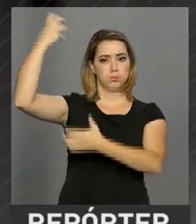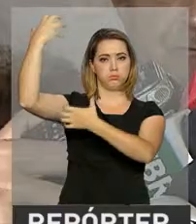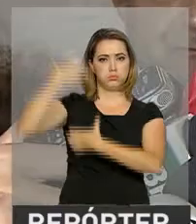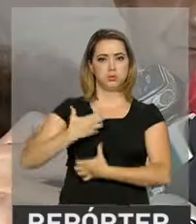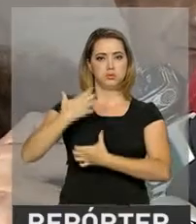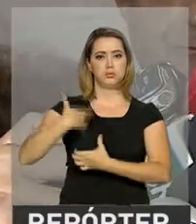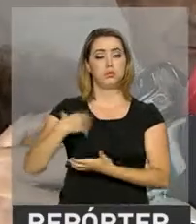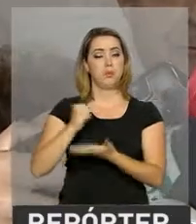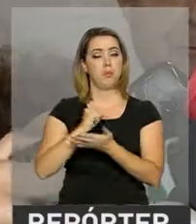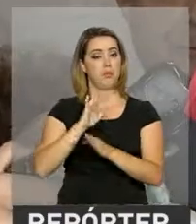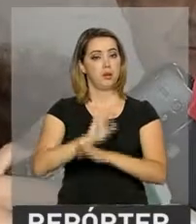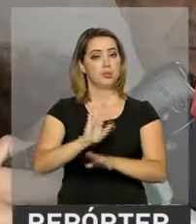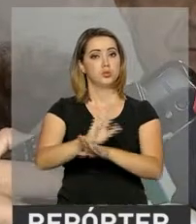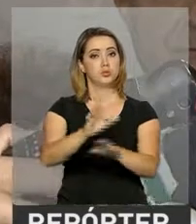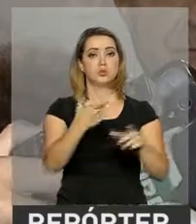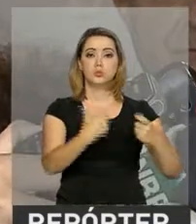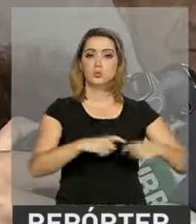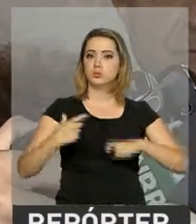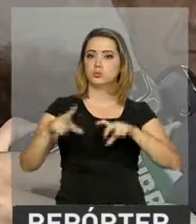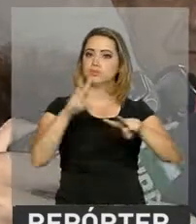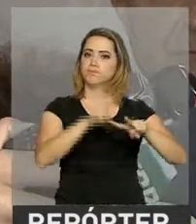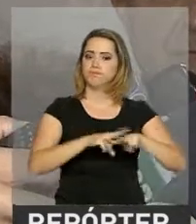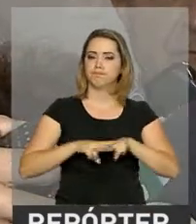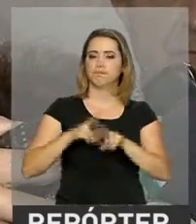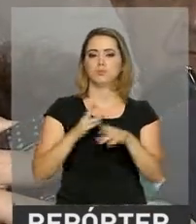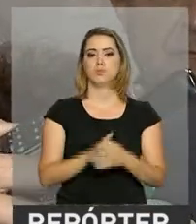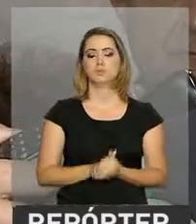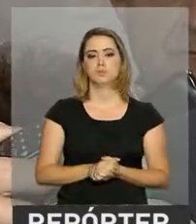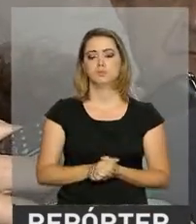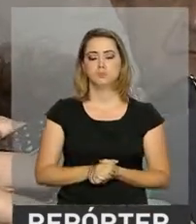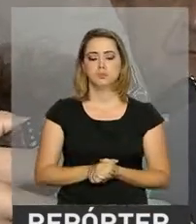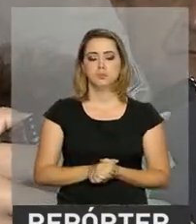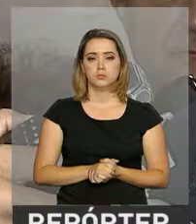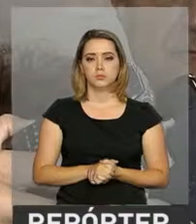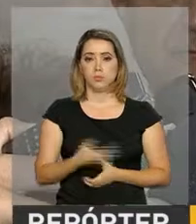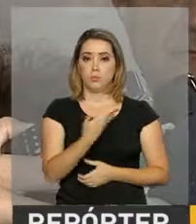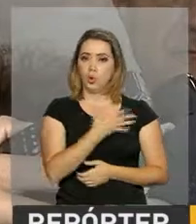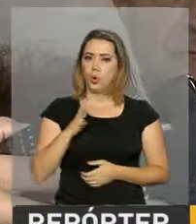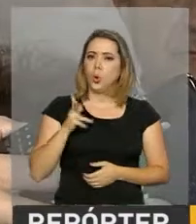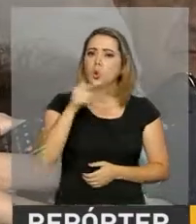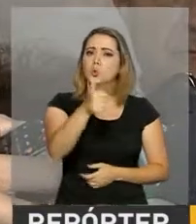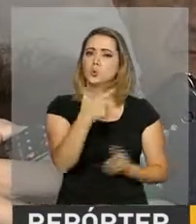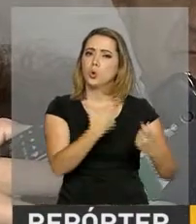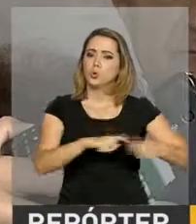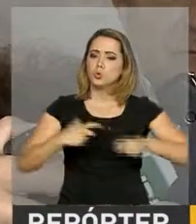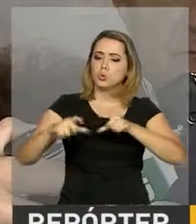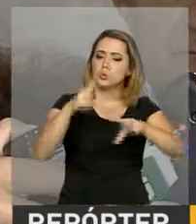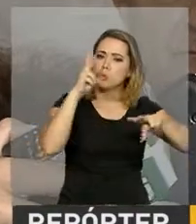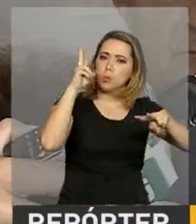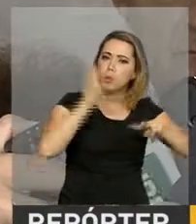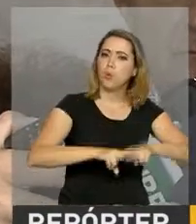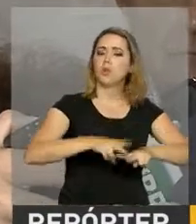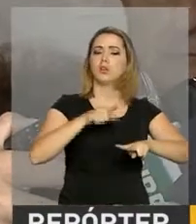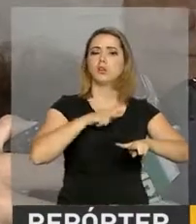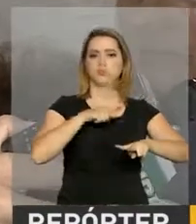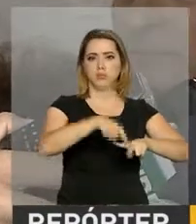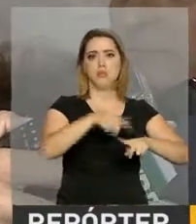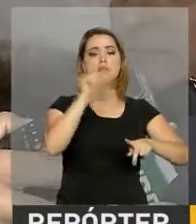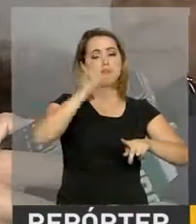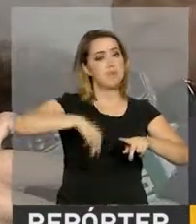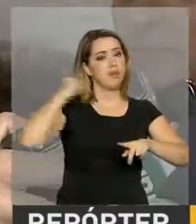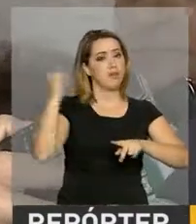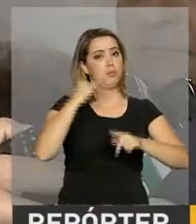todos os presídios e penitenciárias que os governadores julgarem que são importantes e sensíveis em